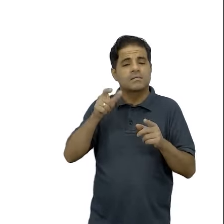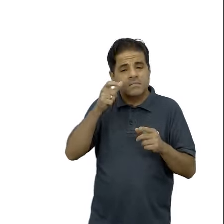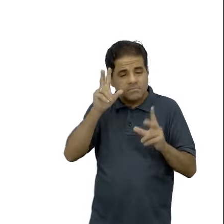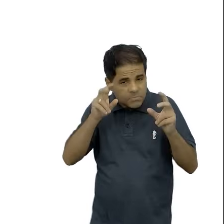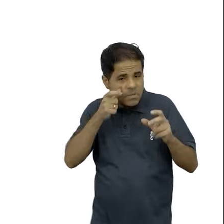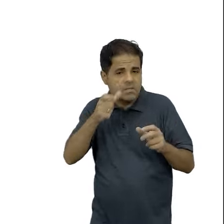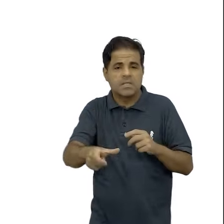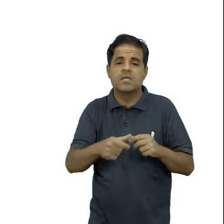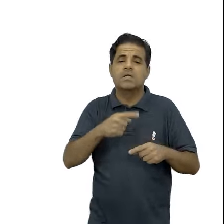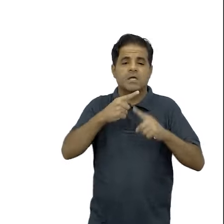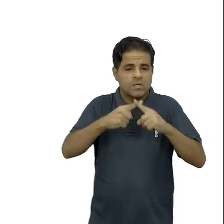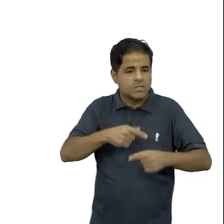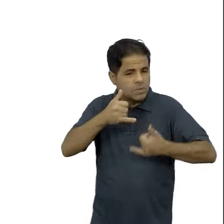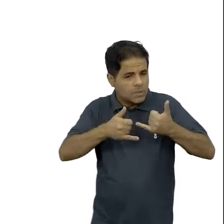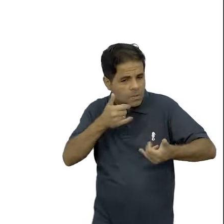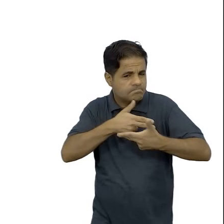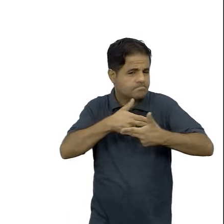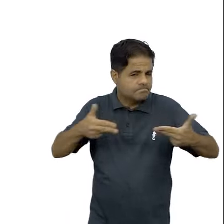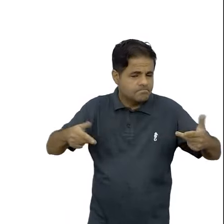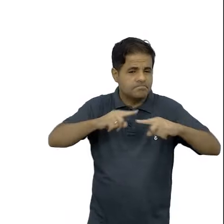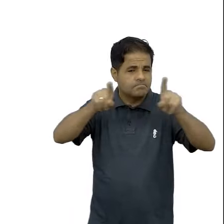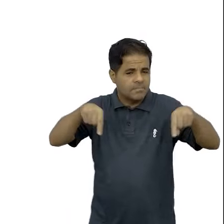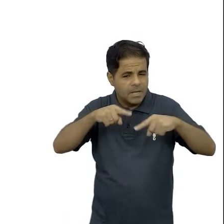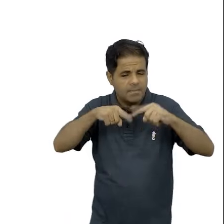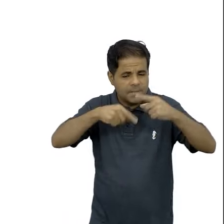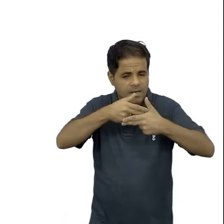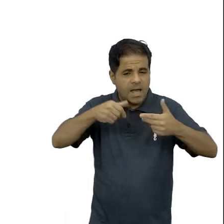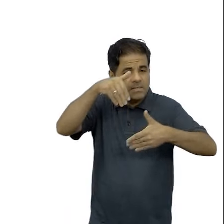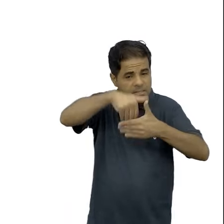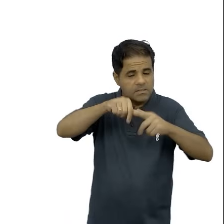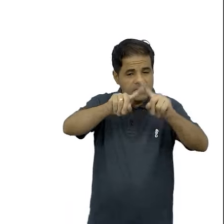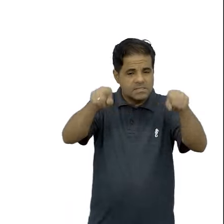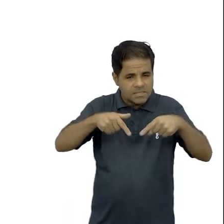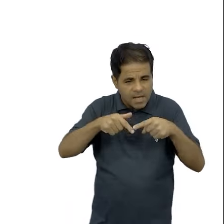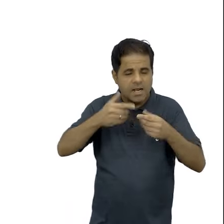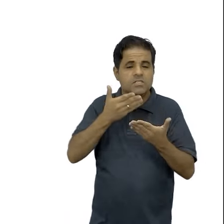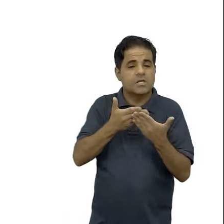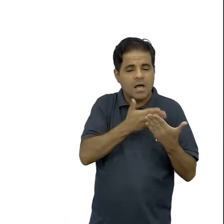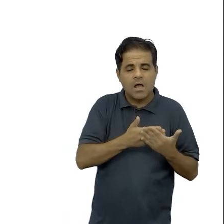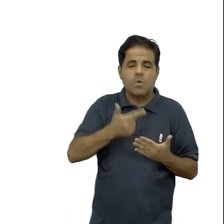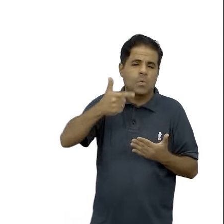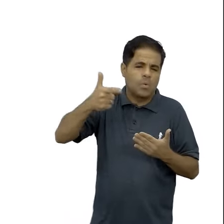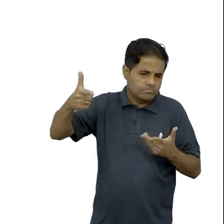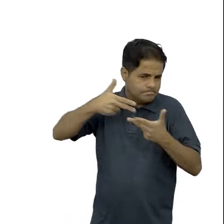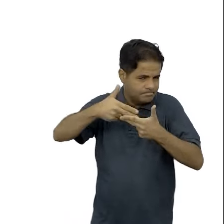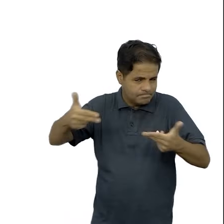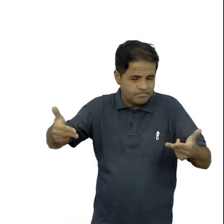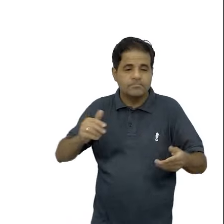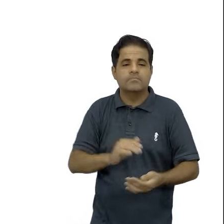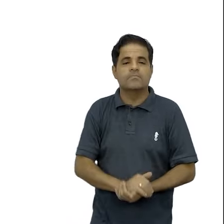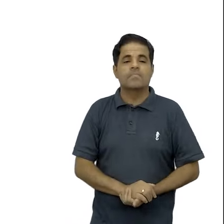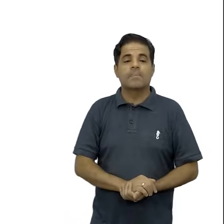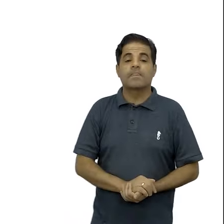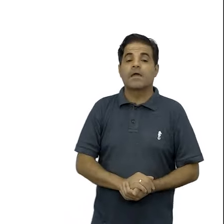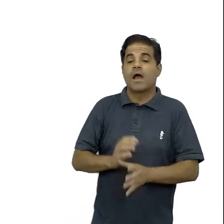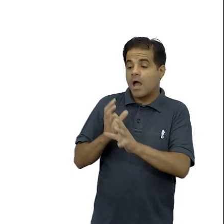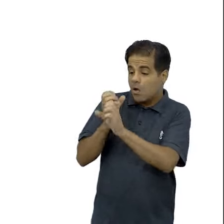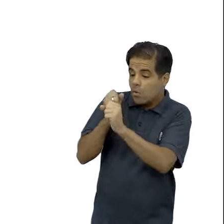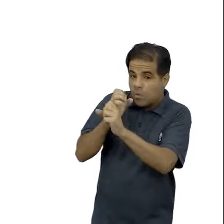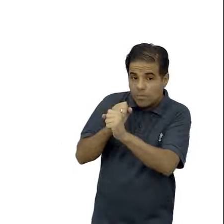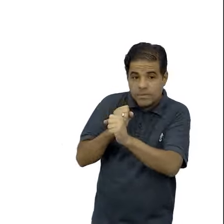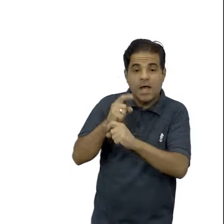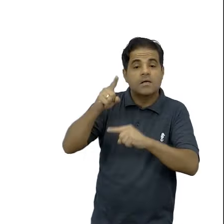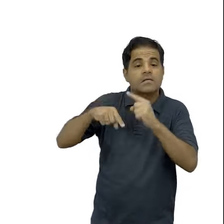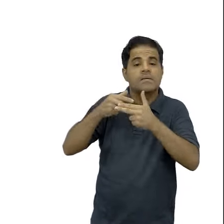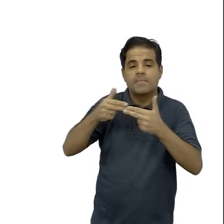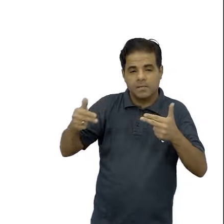como jogos, brincadeiras, materiais de sala de aula, entre outros. A contagem de elementos